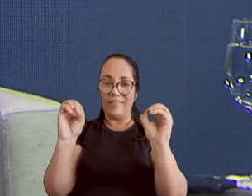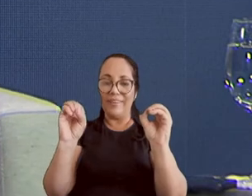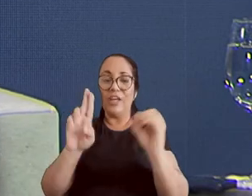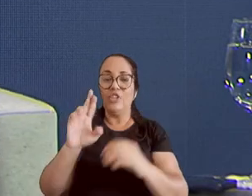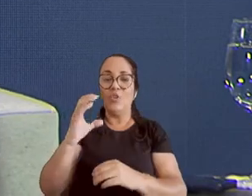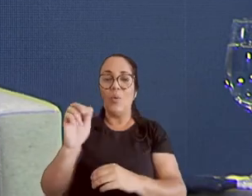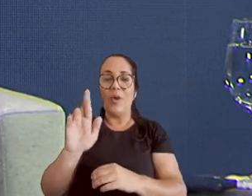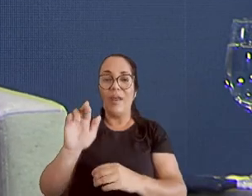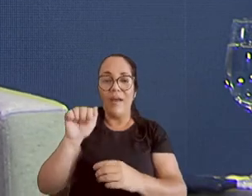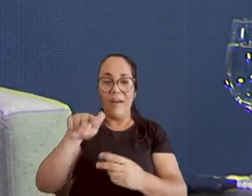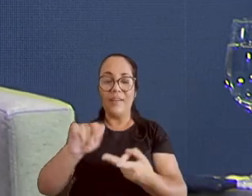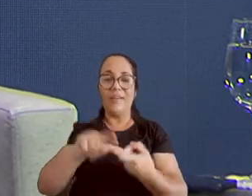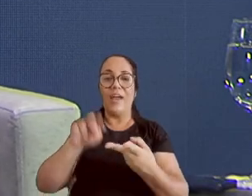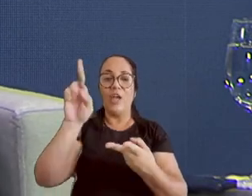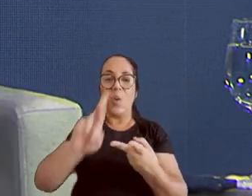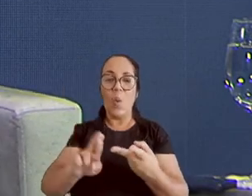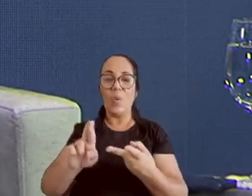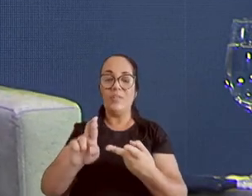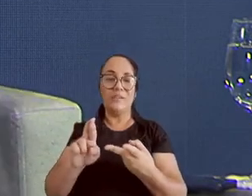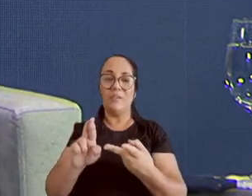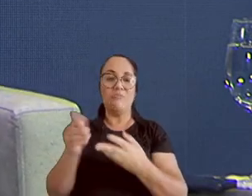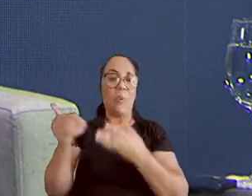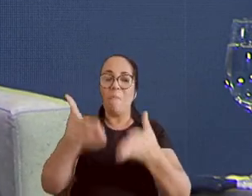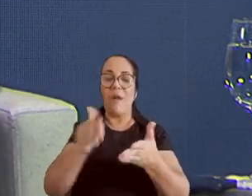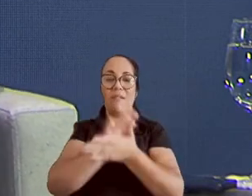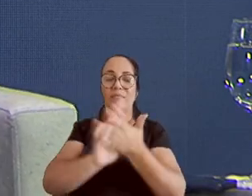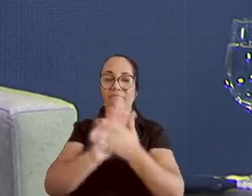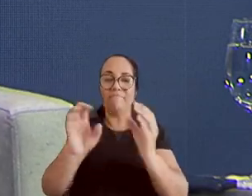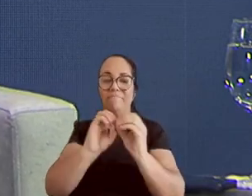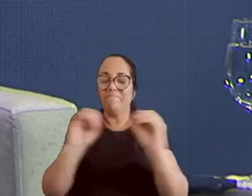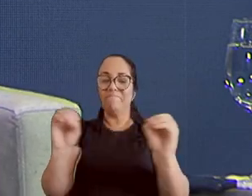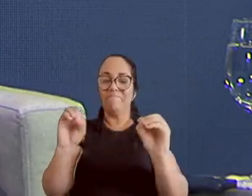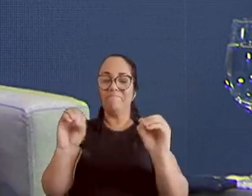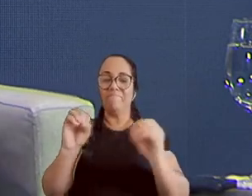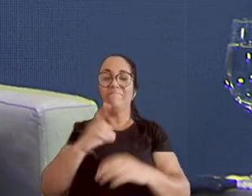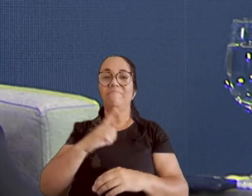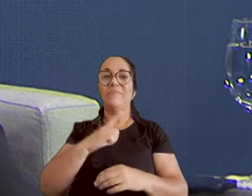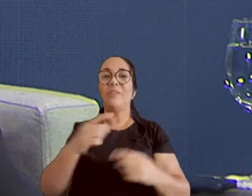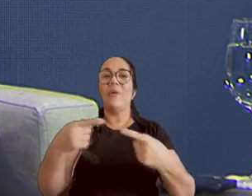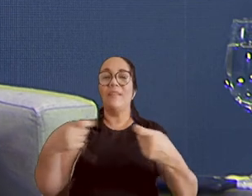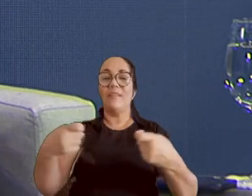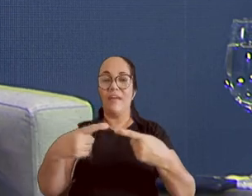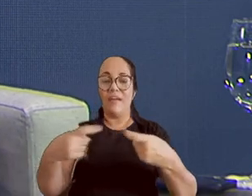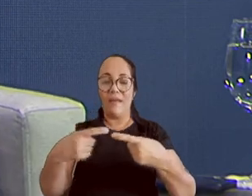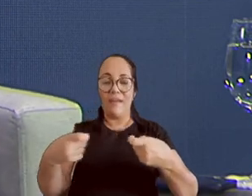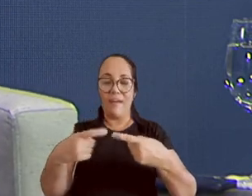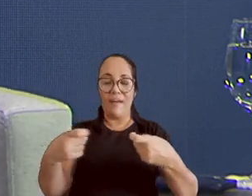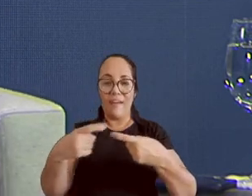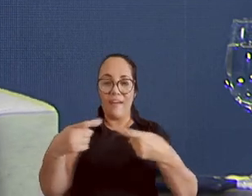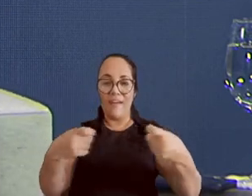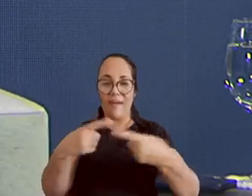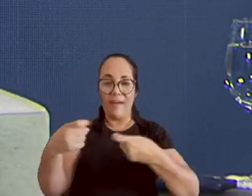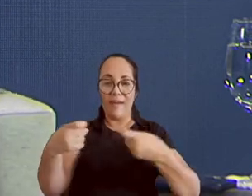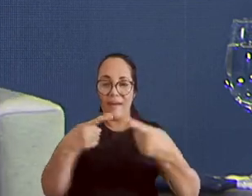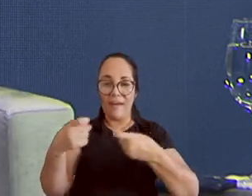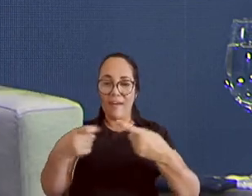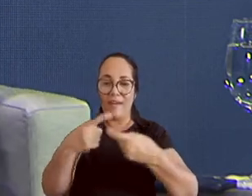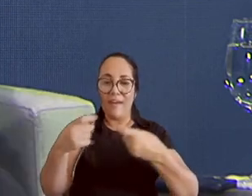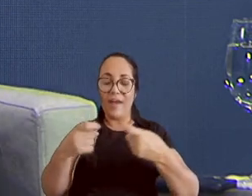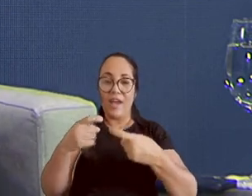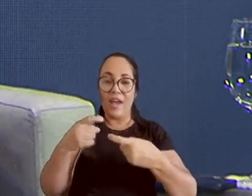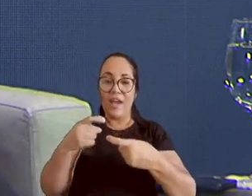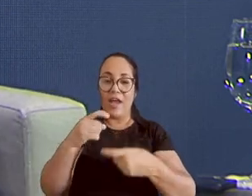tá envolvido diretamente nessa nova guerra que se essa é uma guerra mais o que vem entre China e Estados Unidos